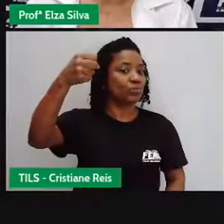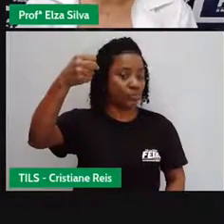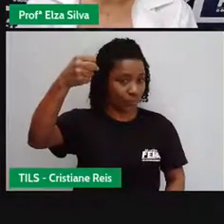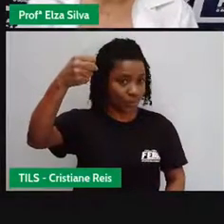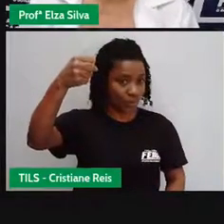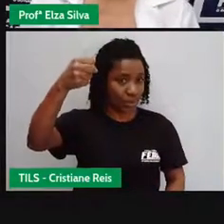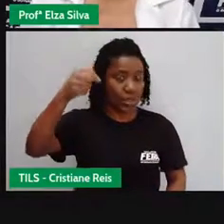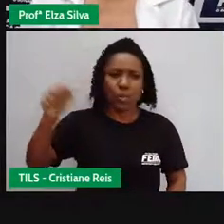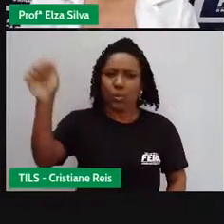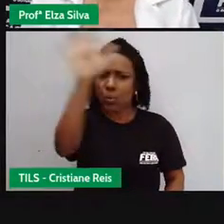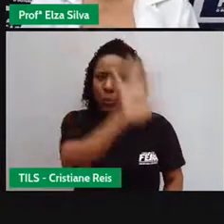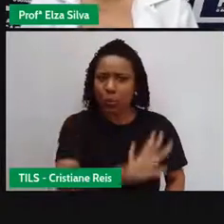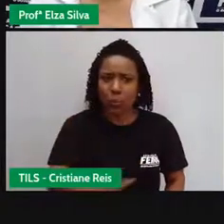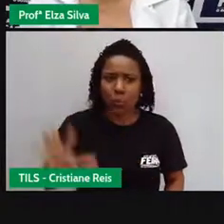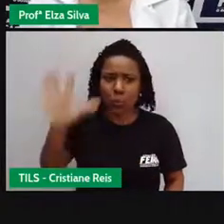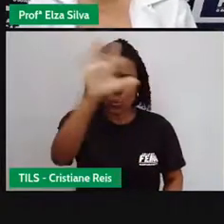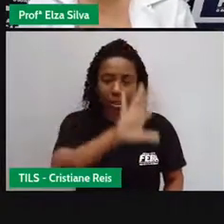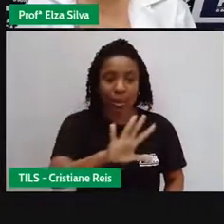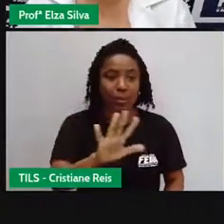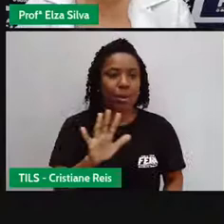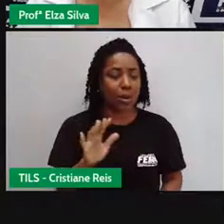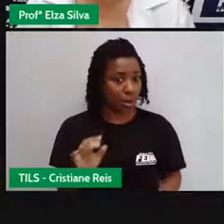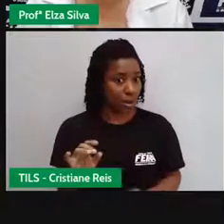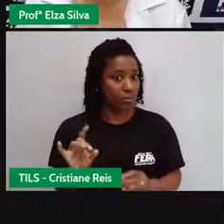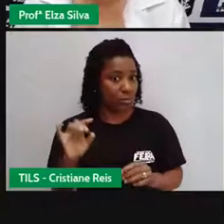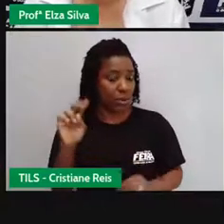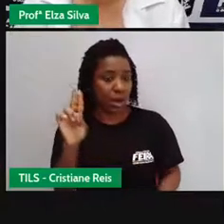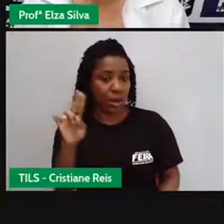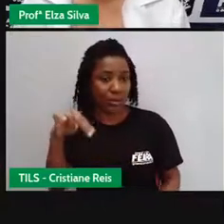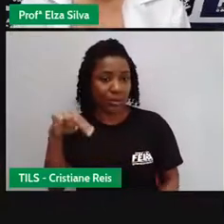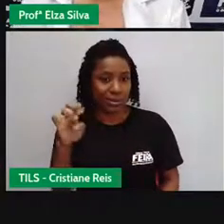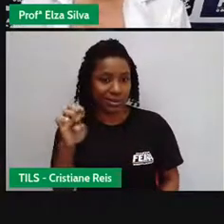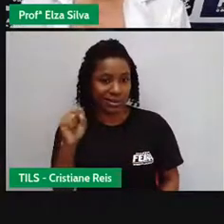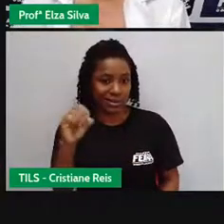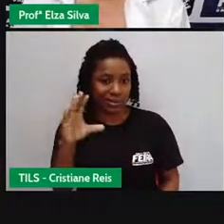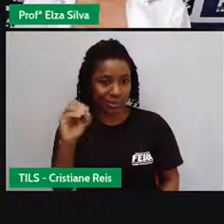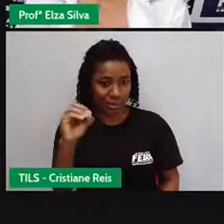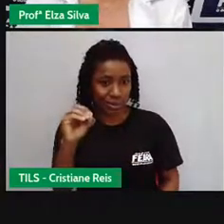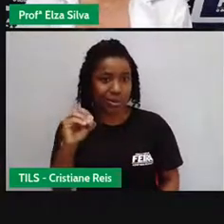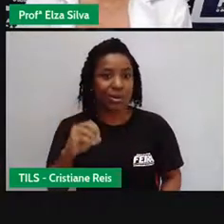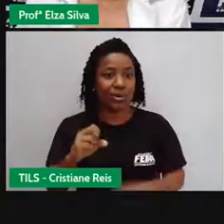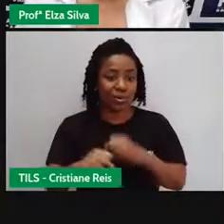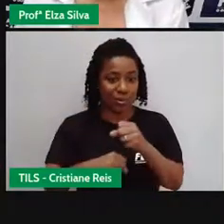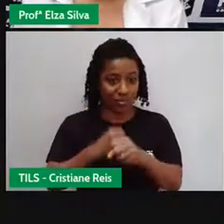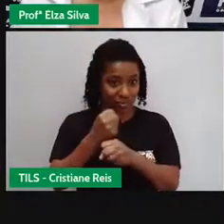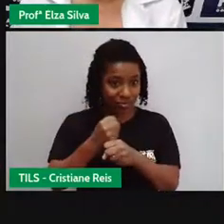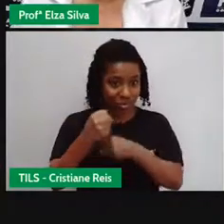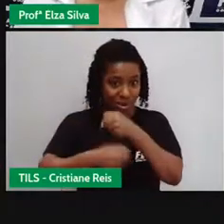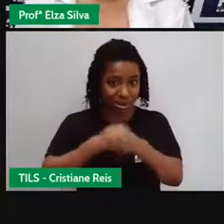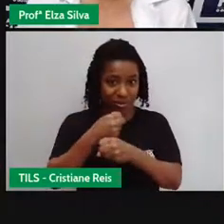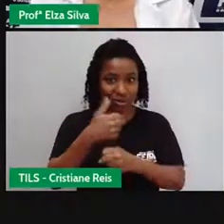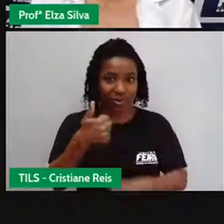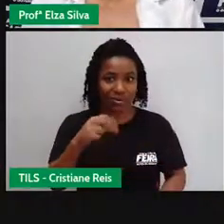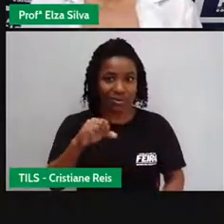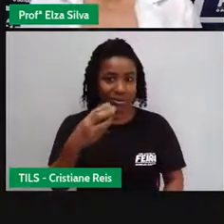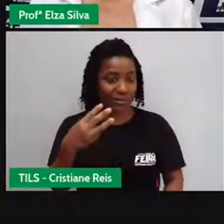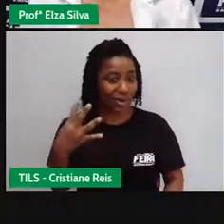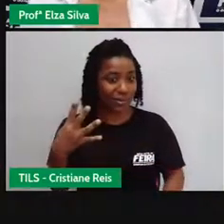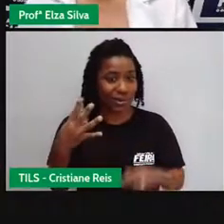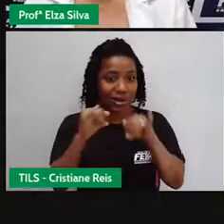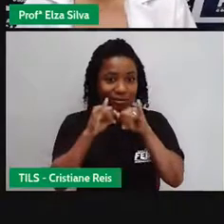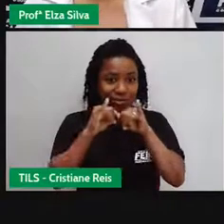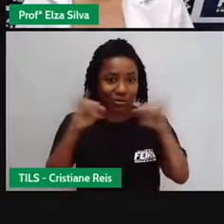Patrimônio Mundial em 1984. A Estátua da Liberdade é um ícone